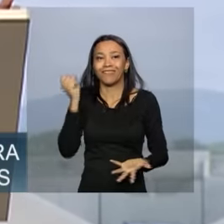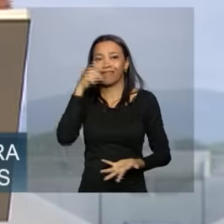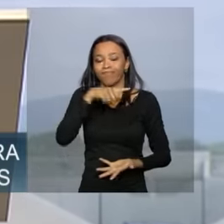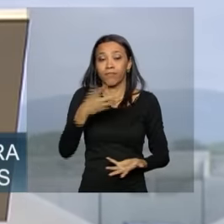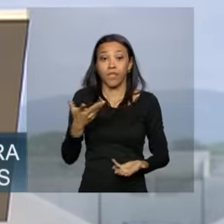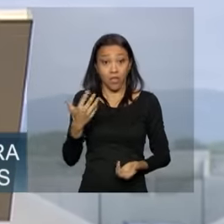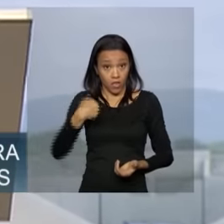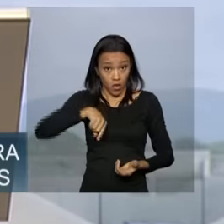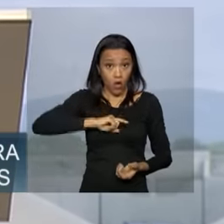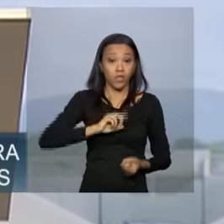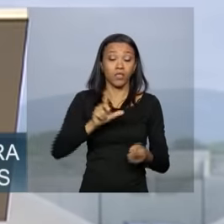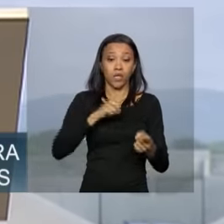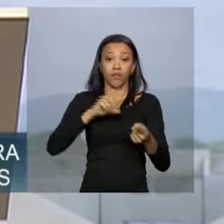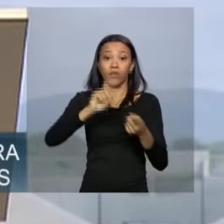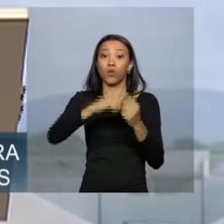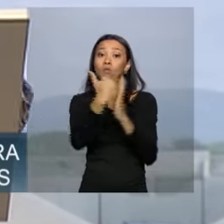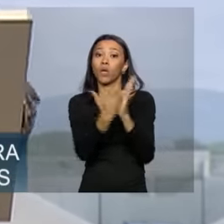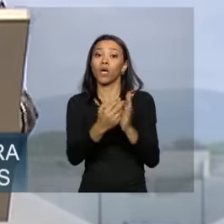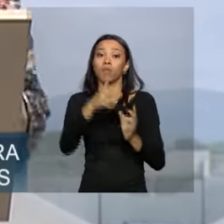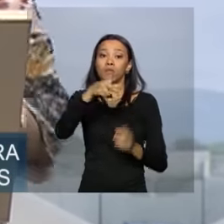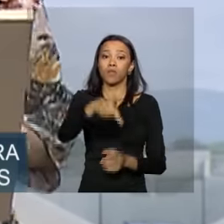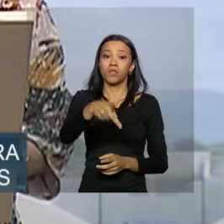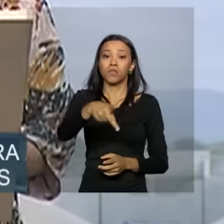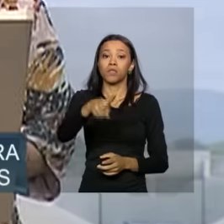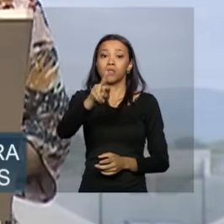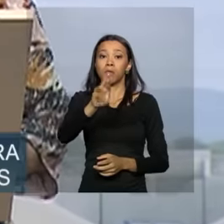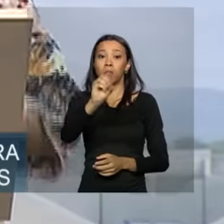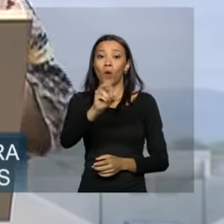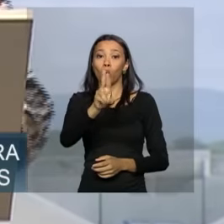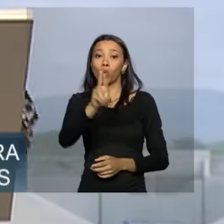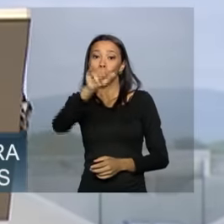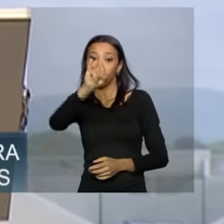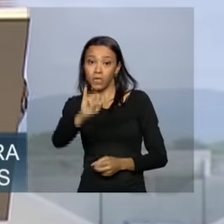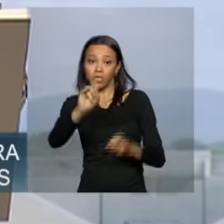fizemos o ProUni, o FIES, passou a caber.